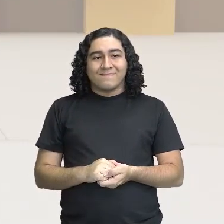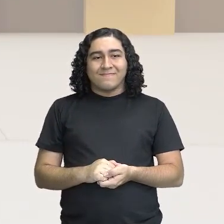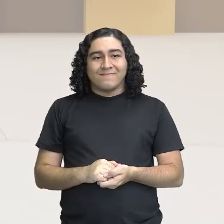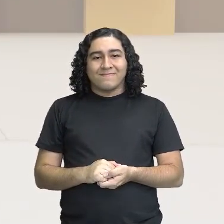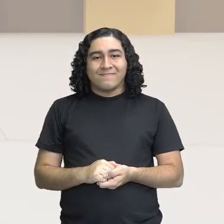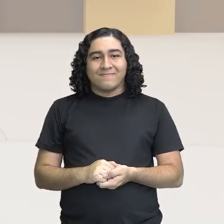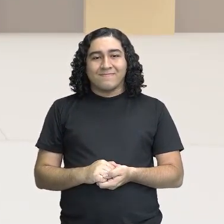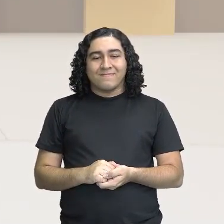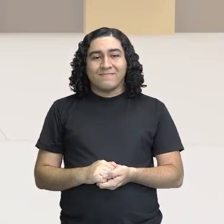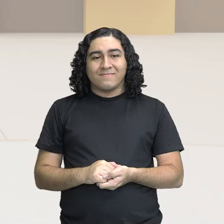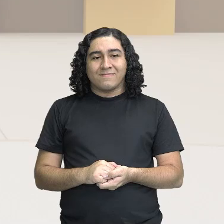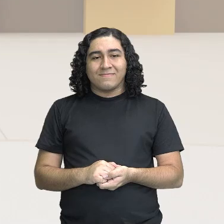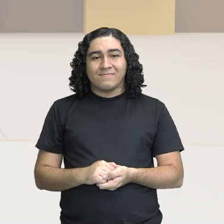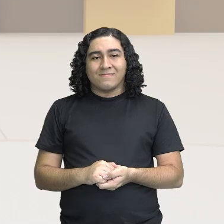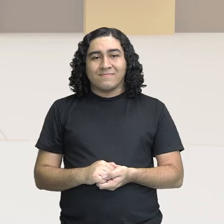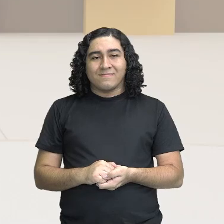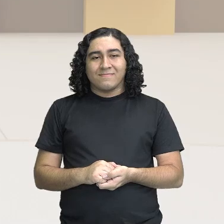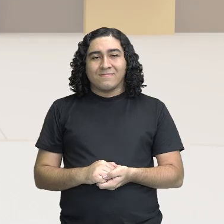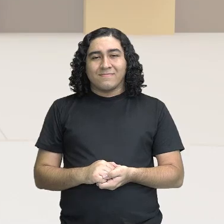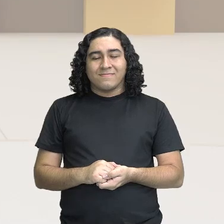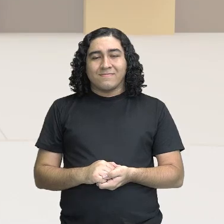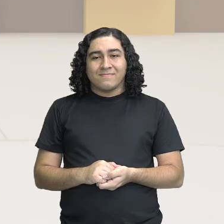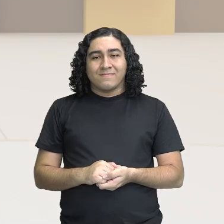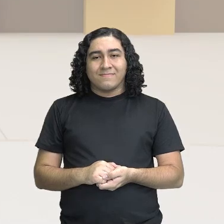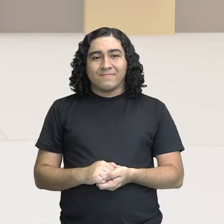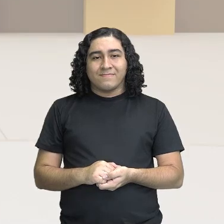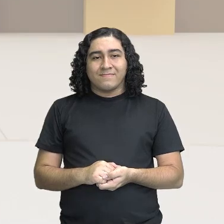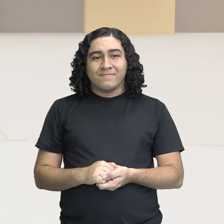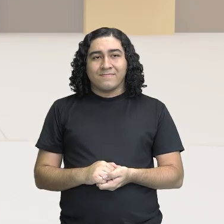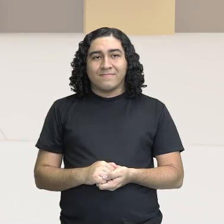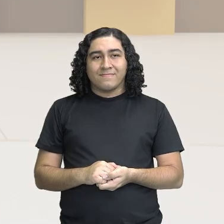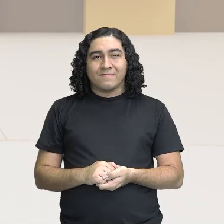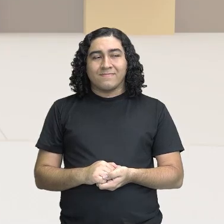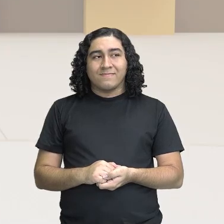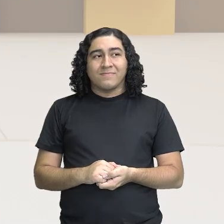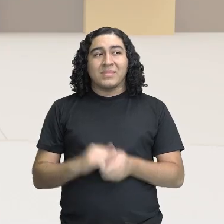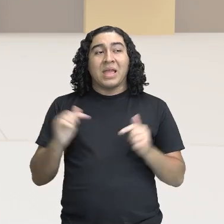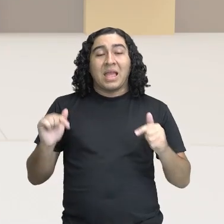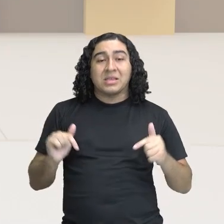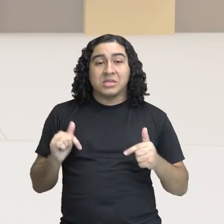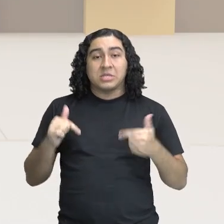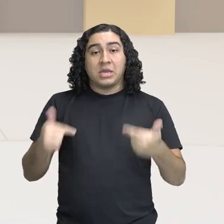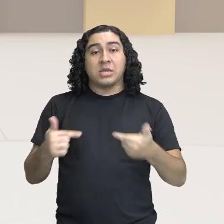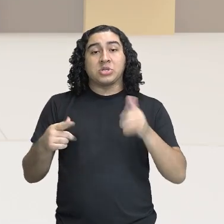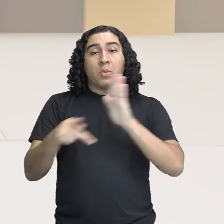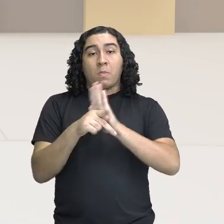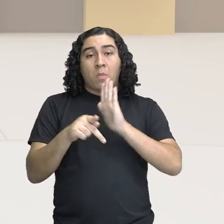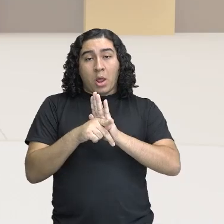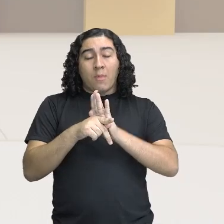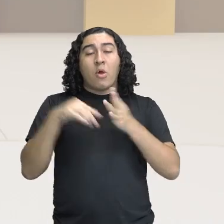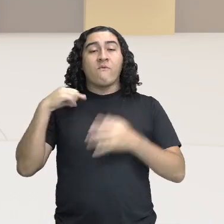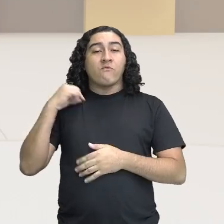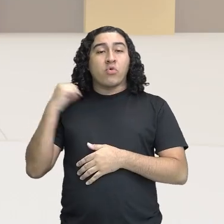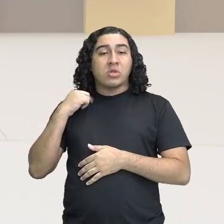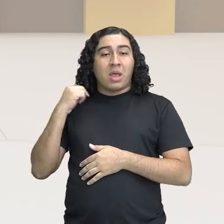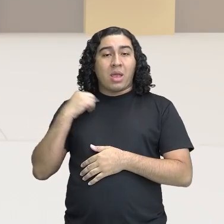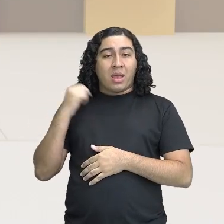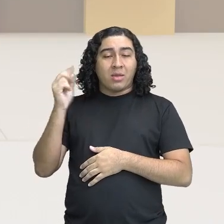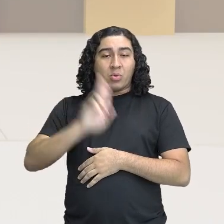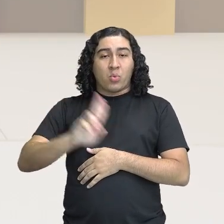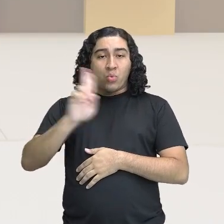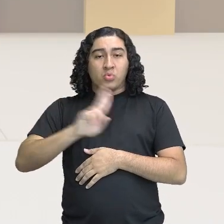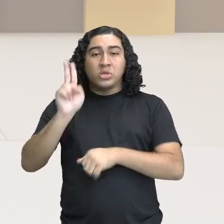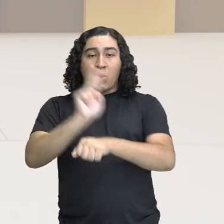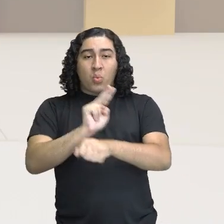né? Voluntários que usam essa plataforma Smart para o quê? Para sistematizar dados e melhorar a gestão